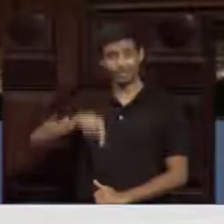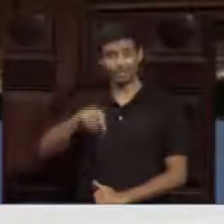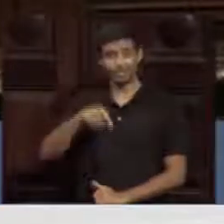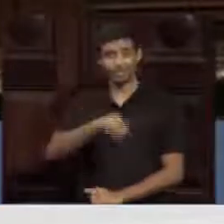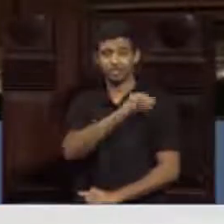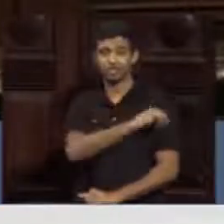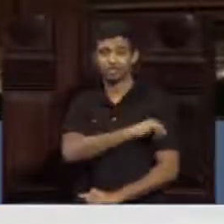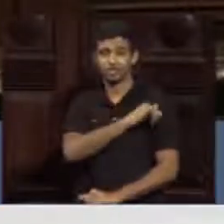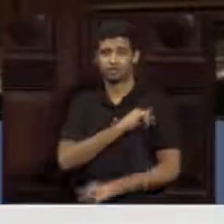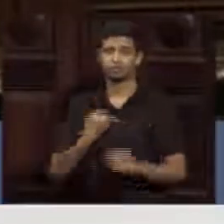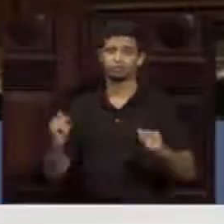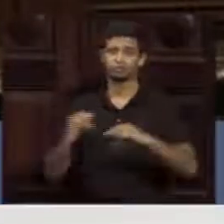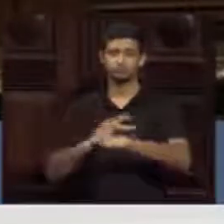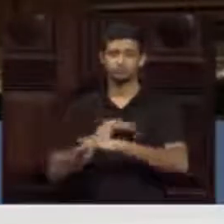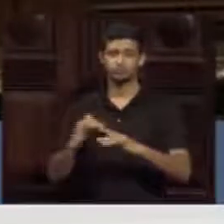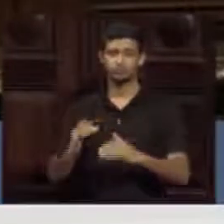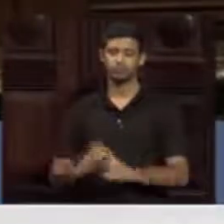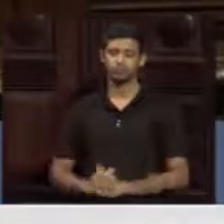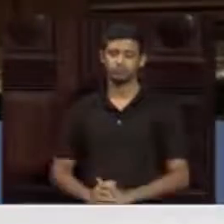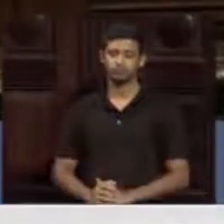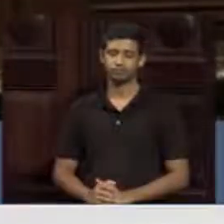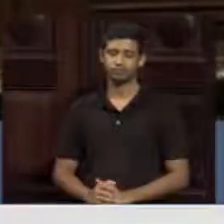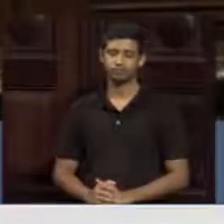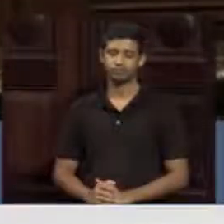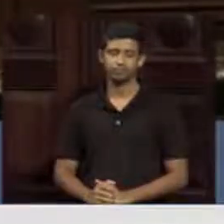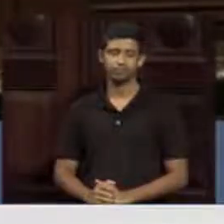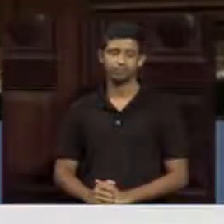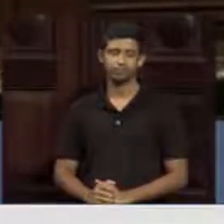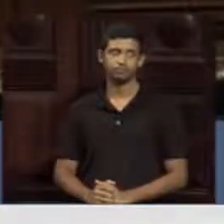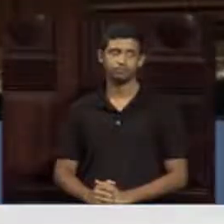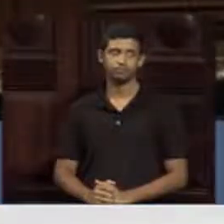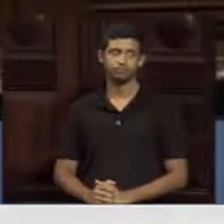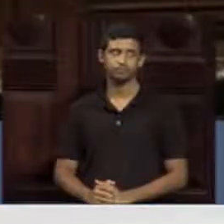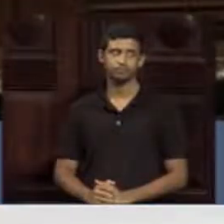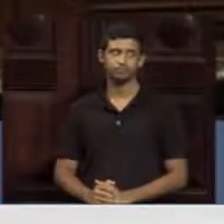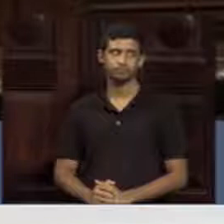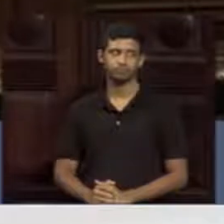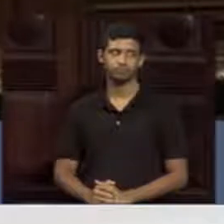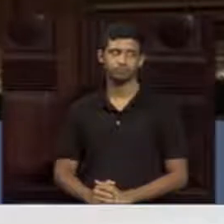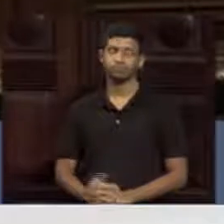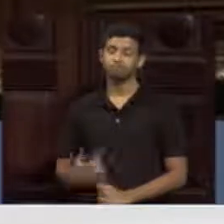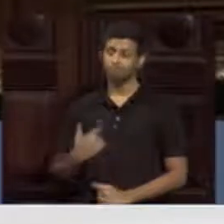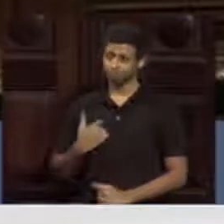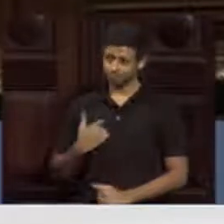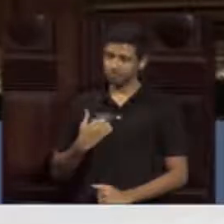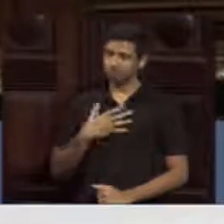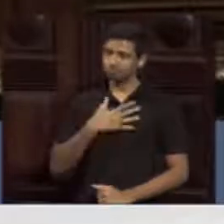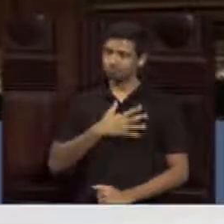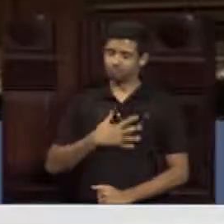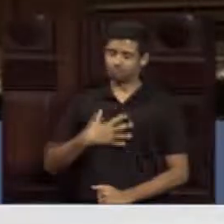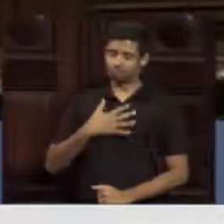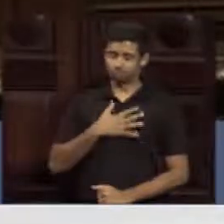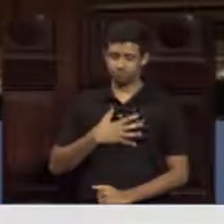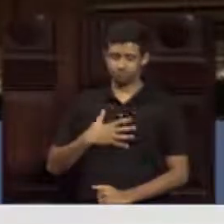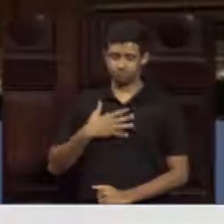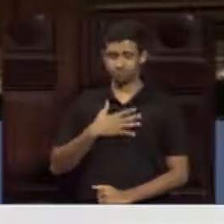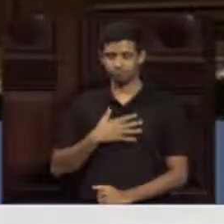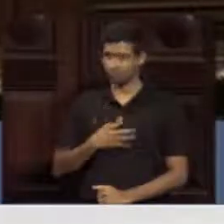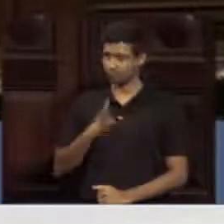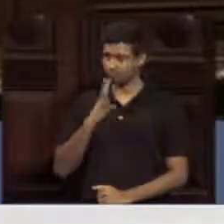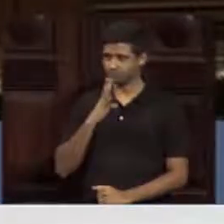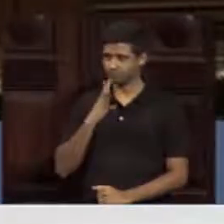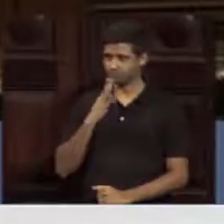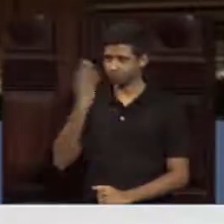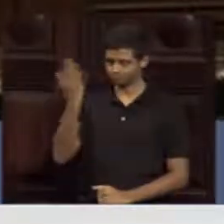Janeiro. Eu, como engenheiro, tive o prazer de conhecer